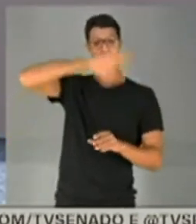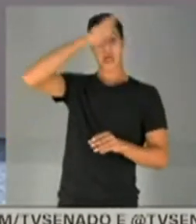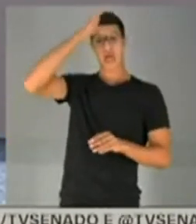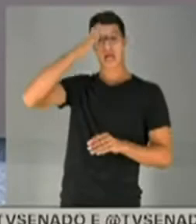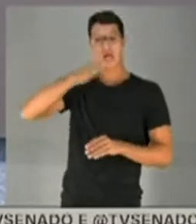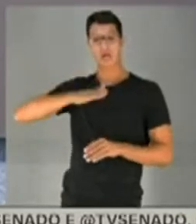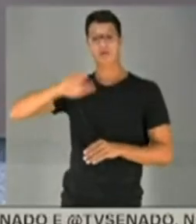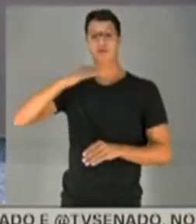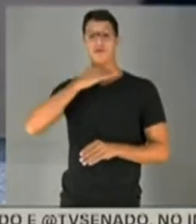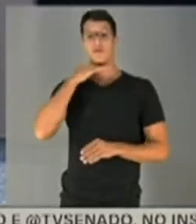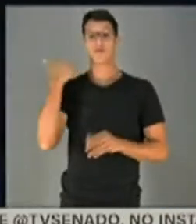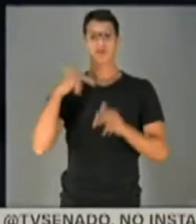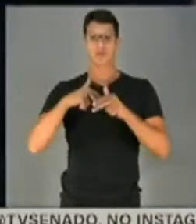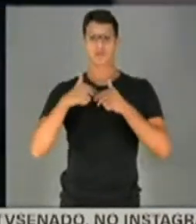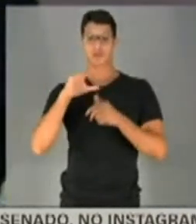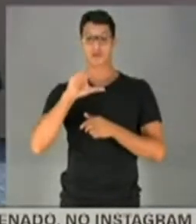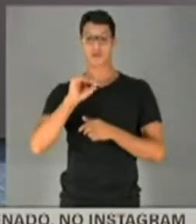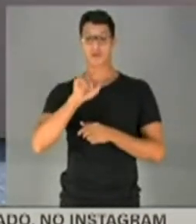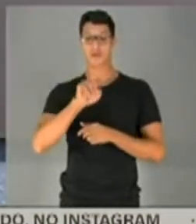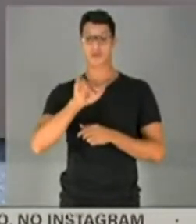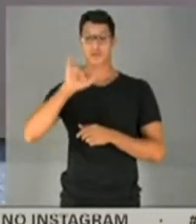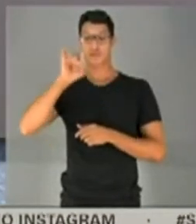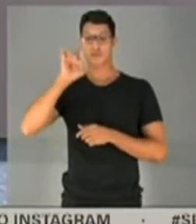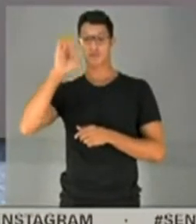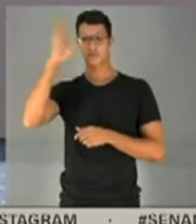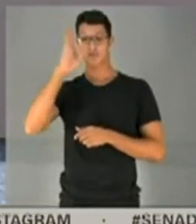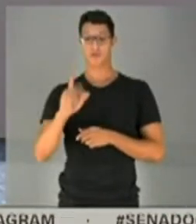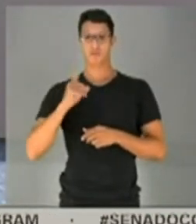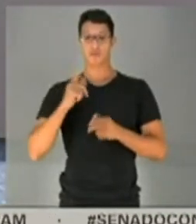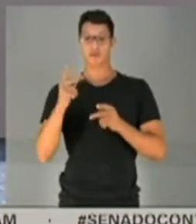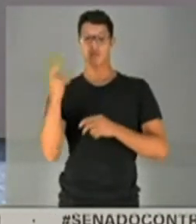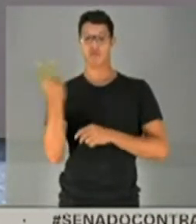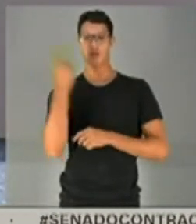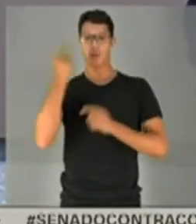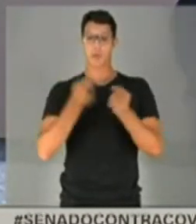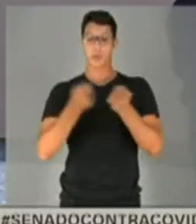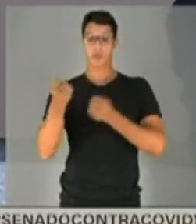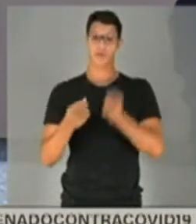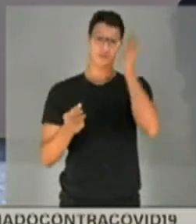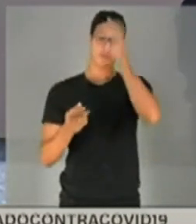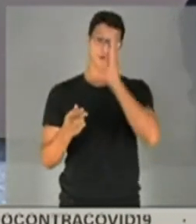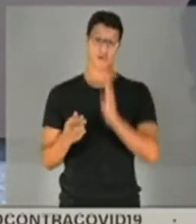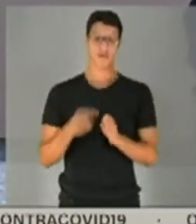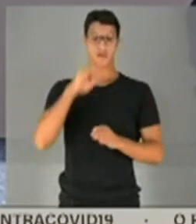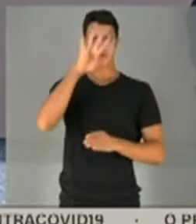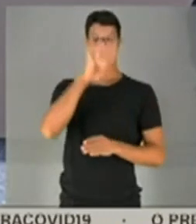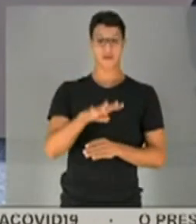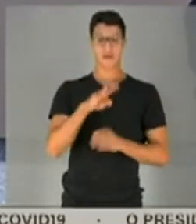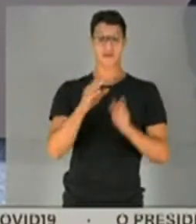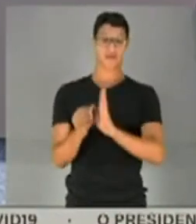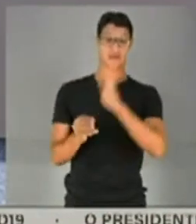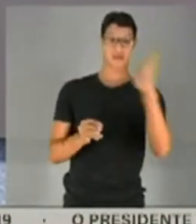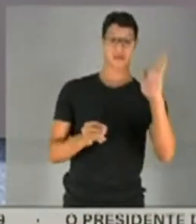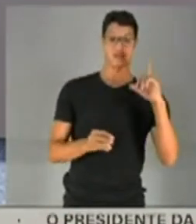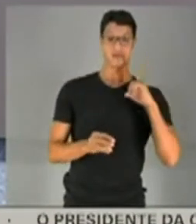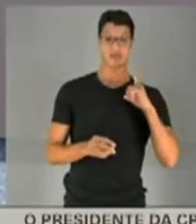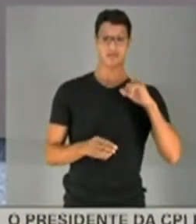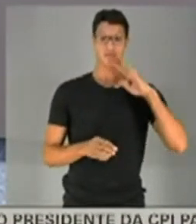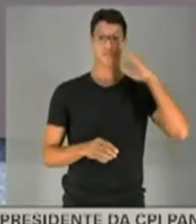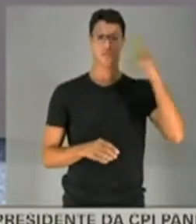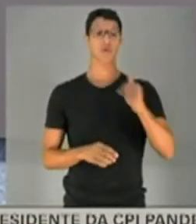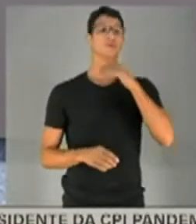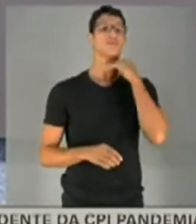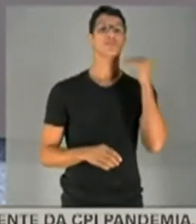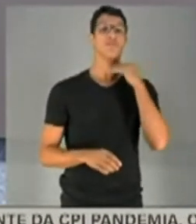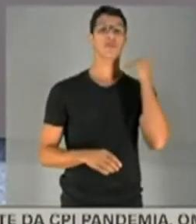de mortes por Covid no Brasil. Isso foi apresentado no Valor Econômico numa reportagem. No gráfico da esquerda, nós temos todas as outras